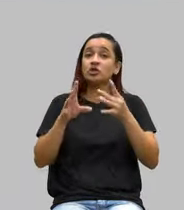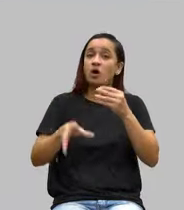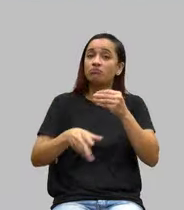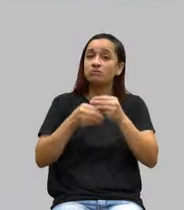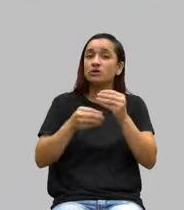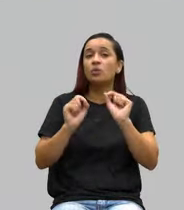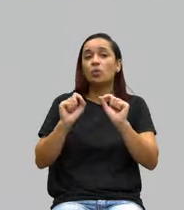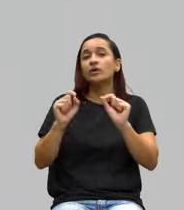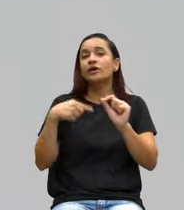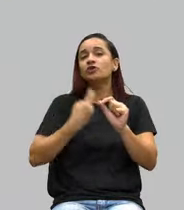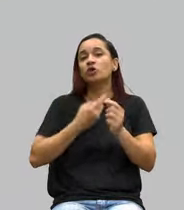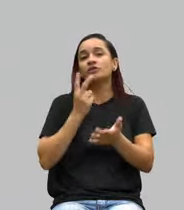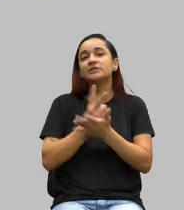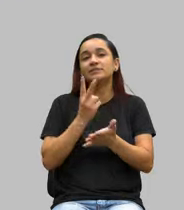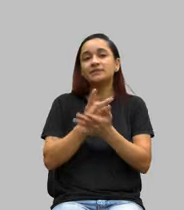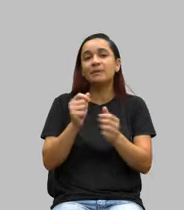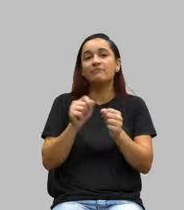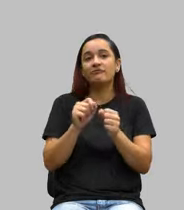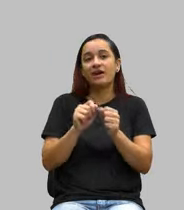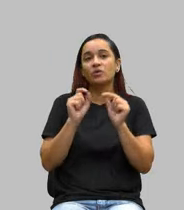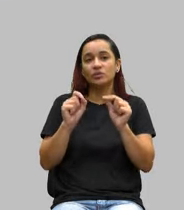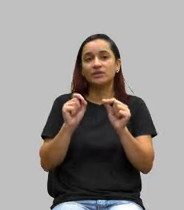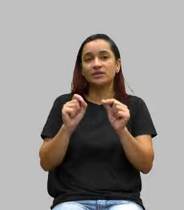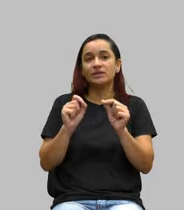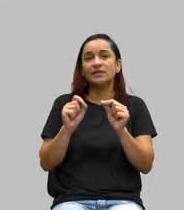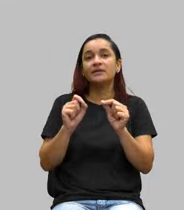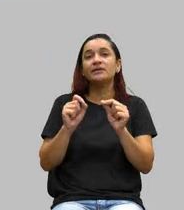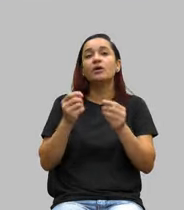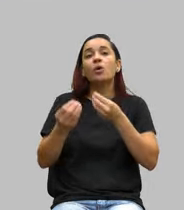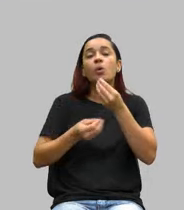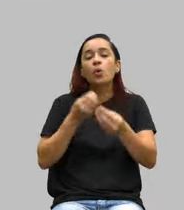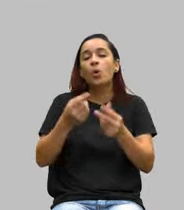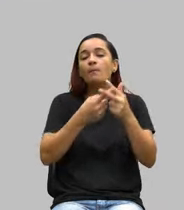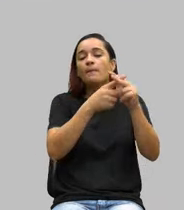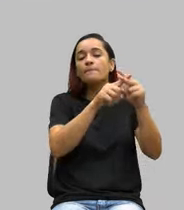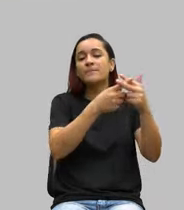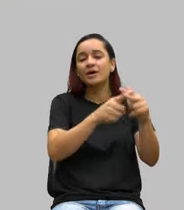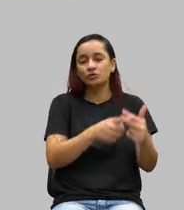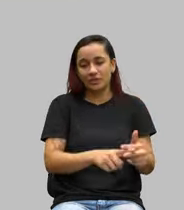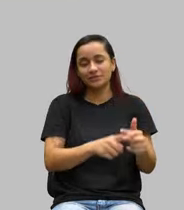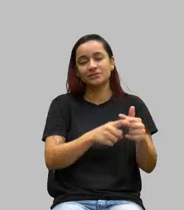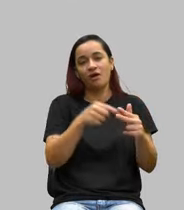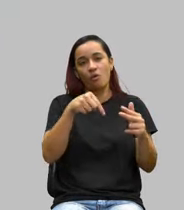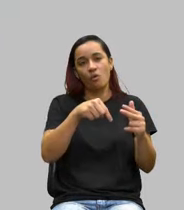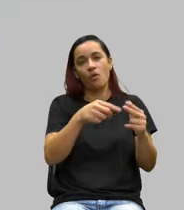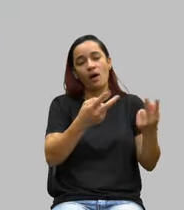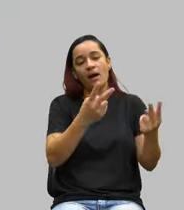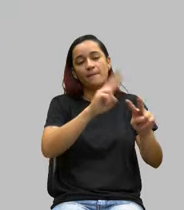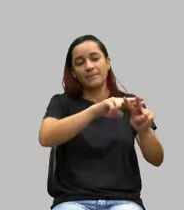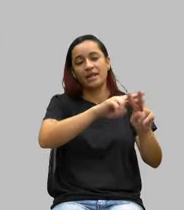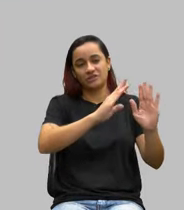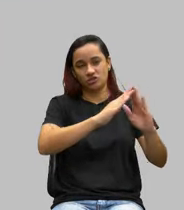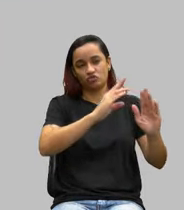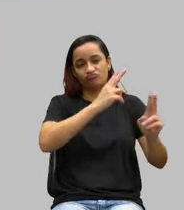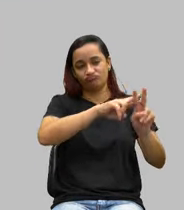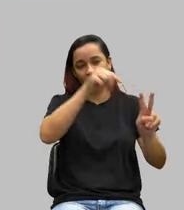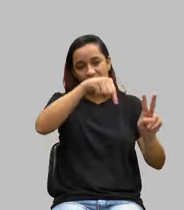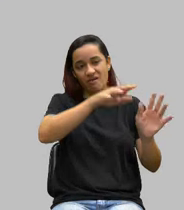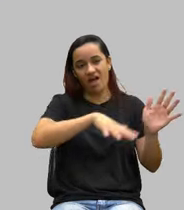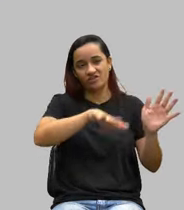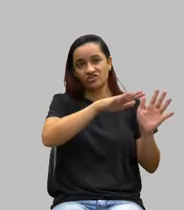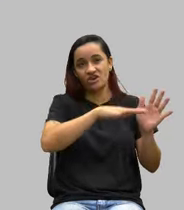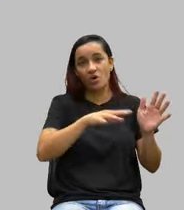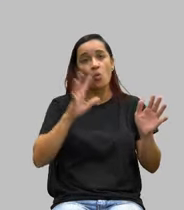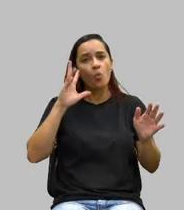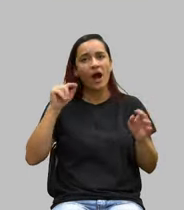a gente já faz sempre quando tá lá é pela manutenção dos presídios da nossa região Porque toda região pede eu